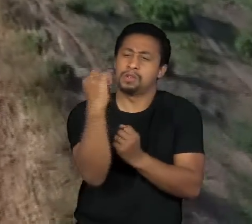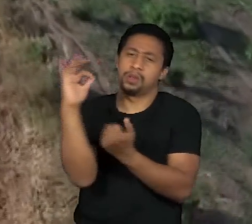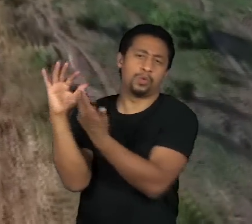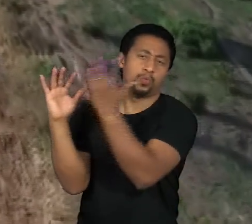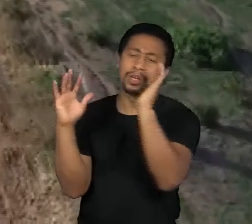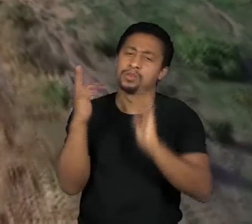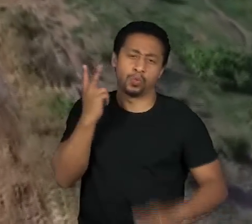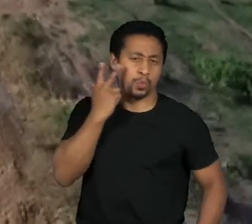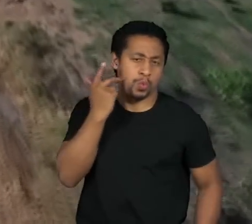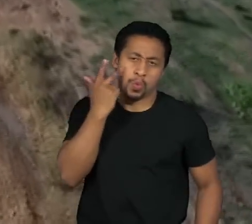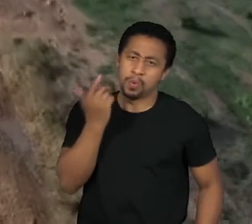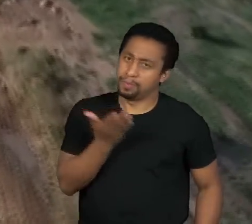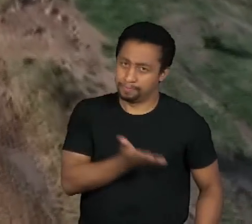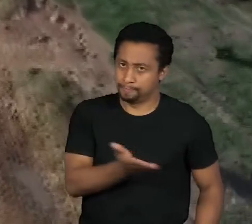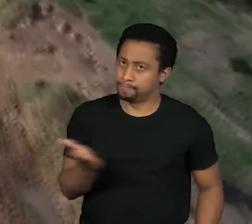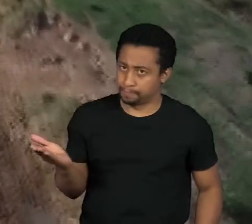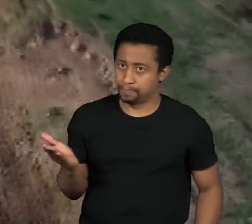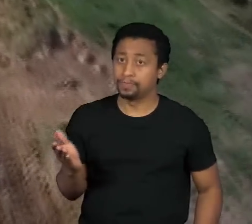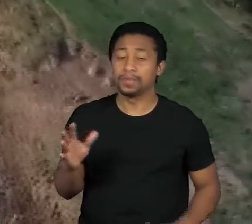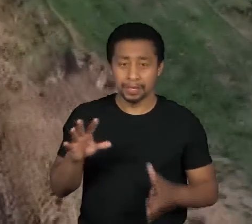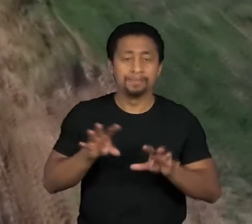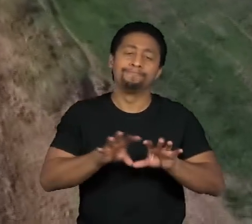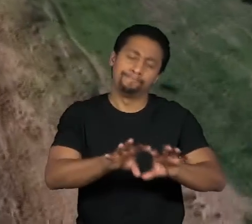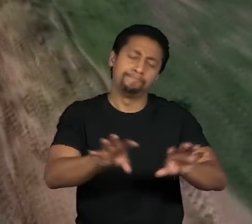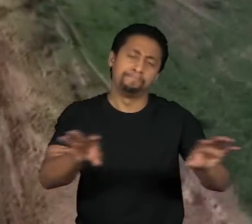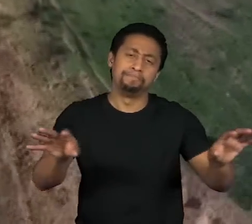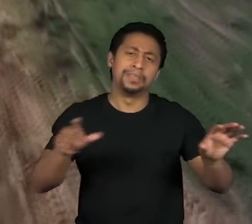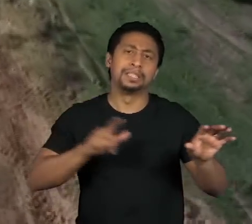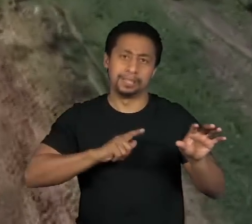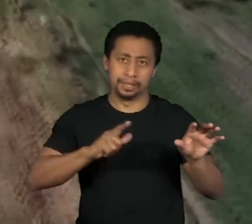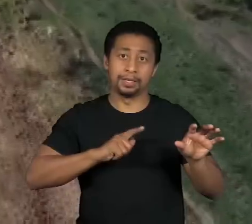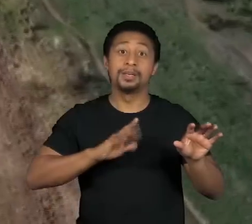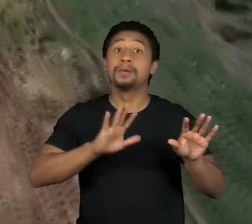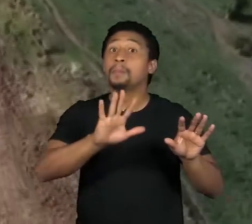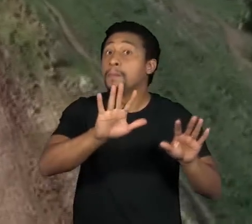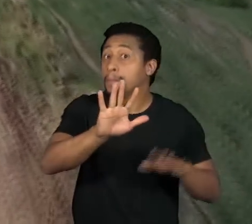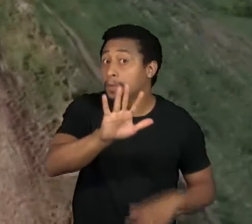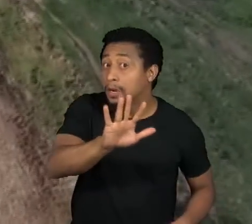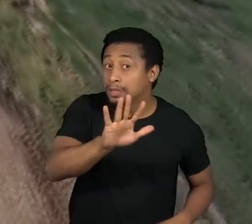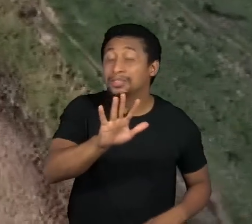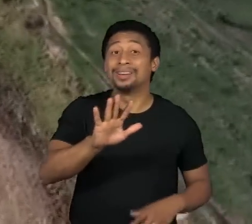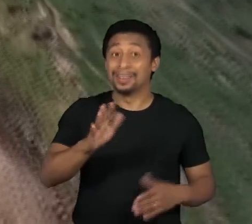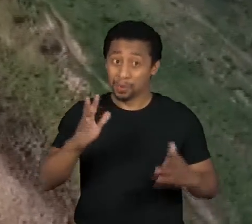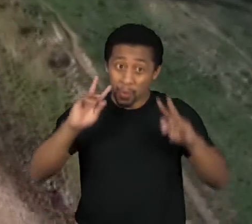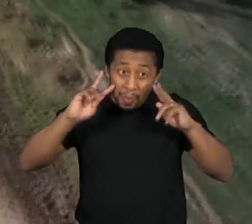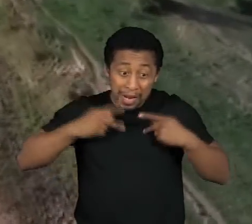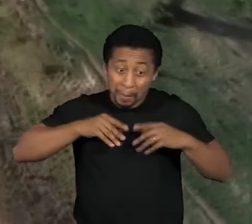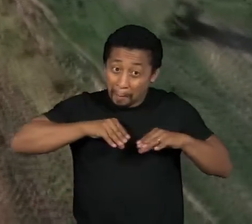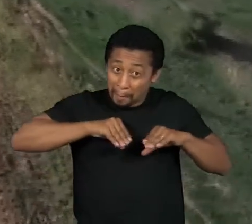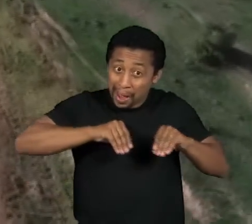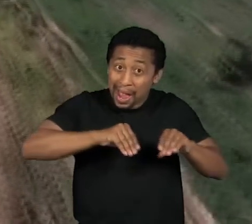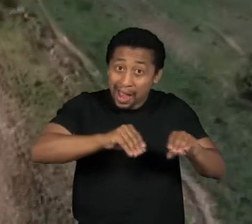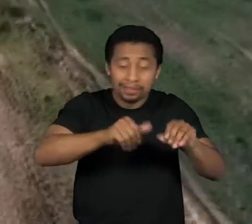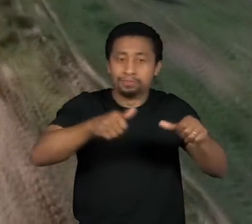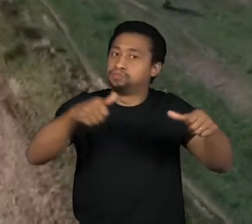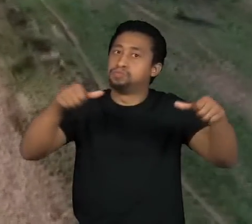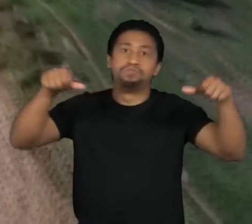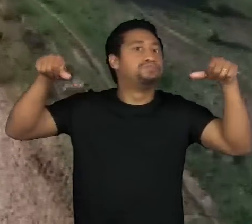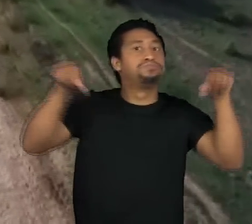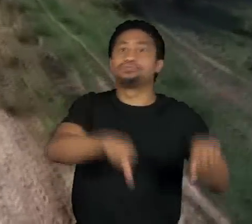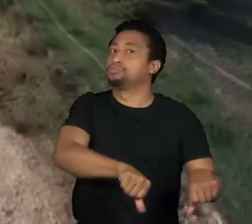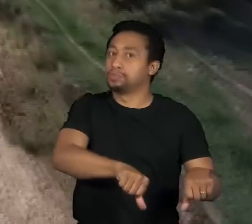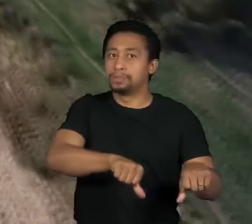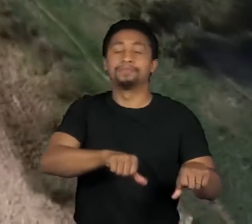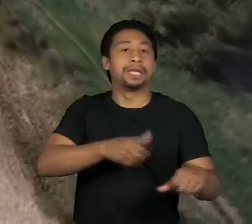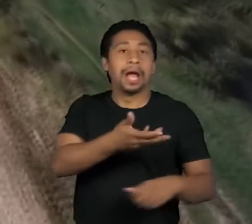da ocupação das diferentes áreas, os fenômenos estão cada vez mais acelerados, né? Nos últimos anos,